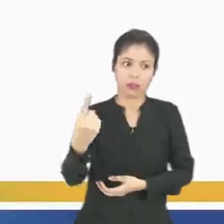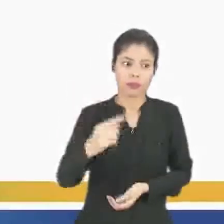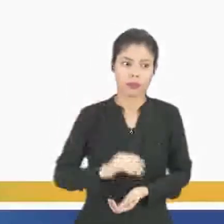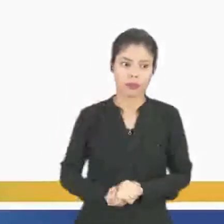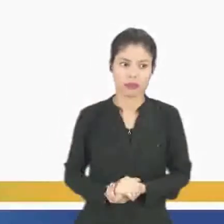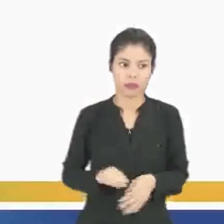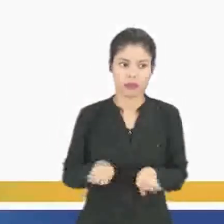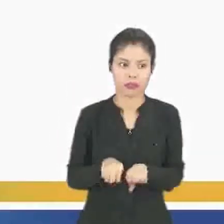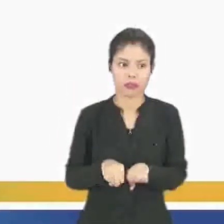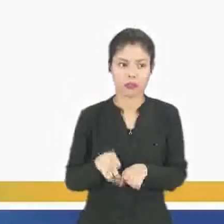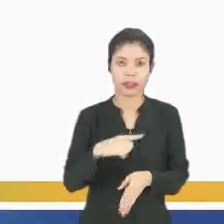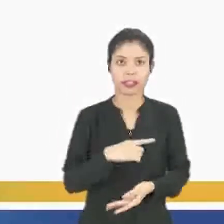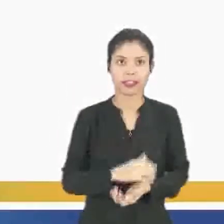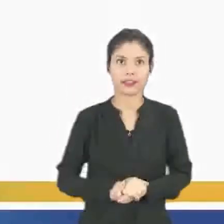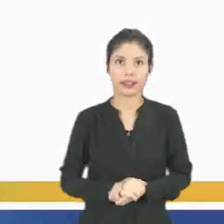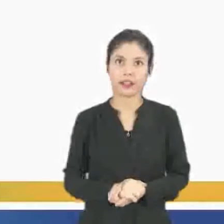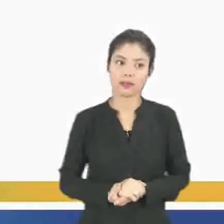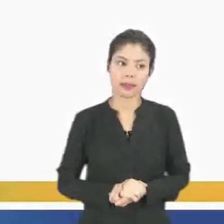todos os